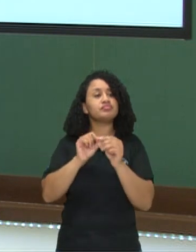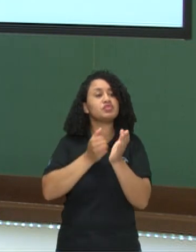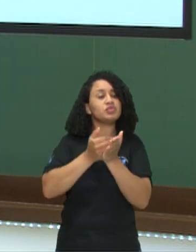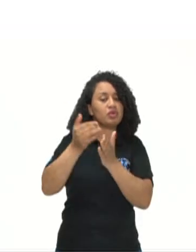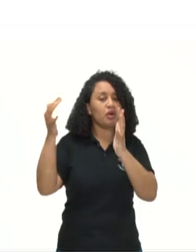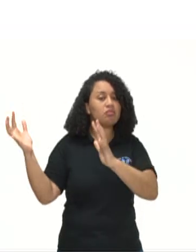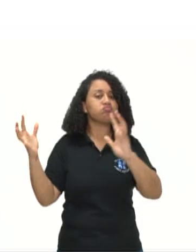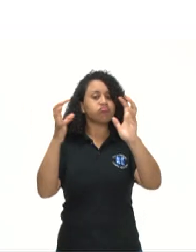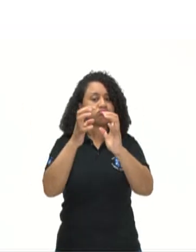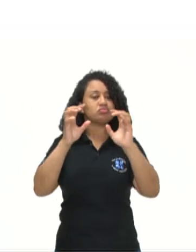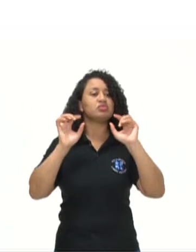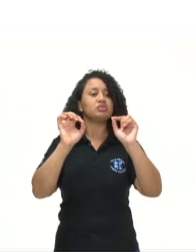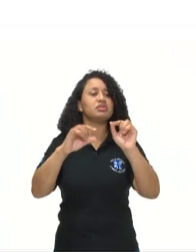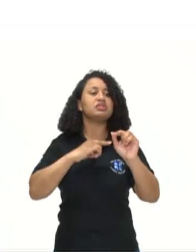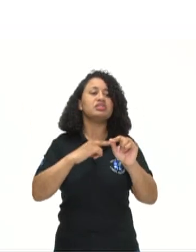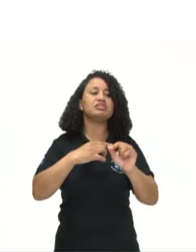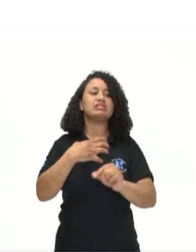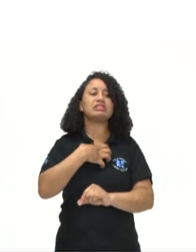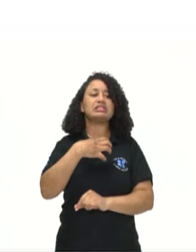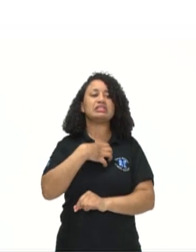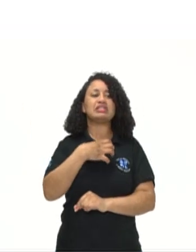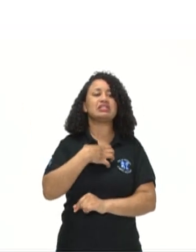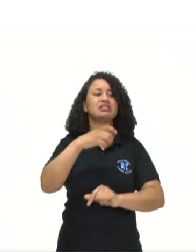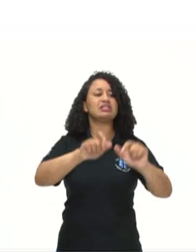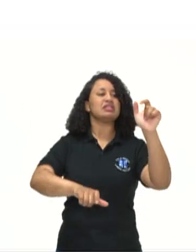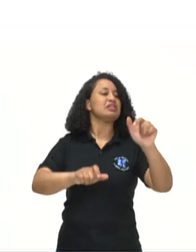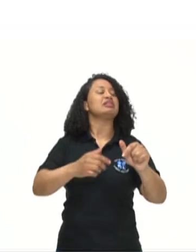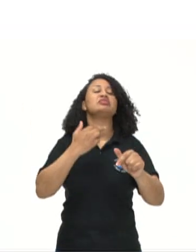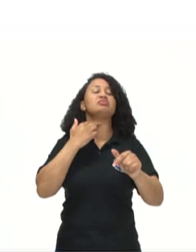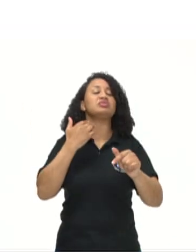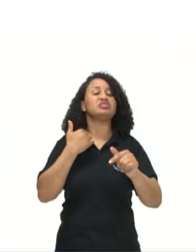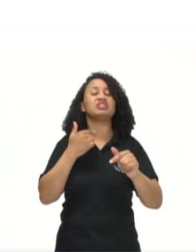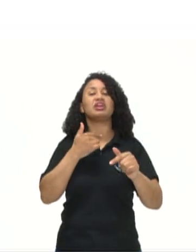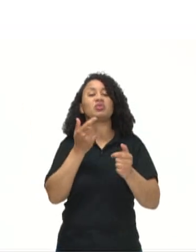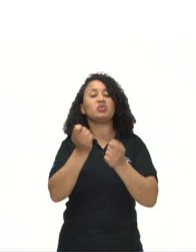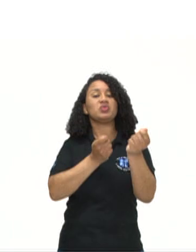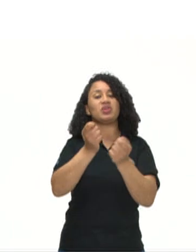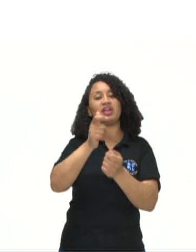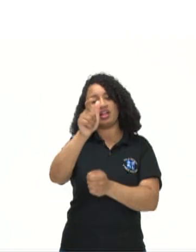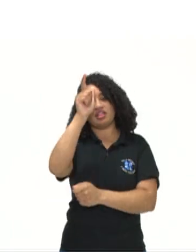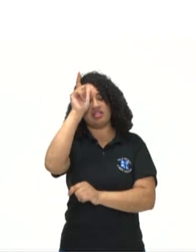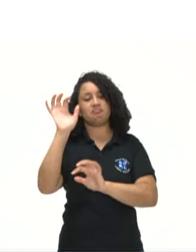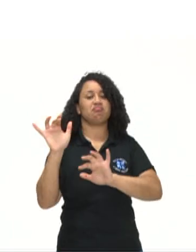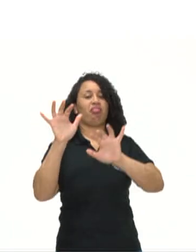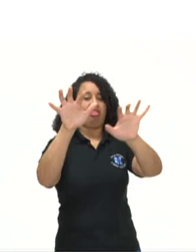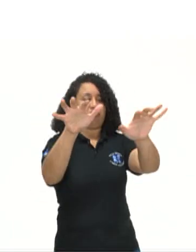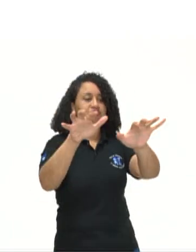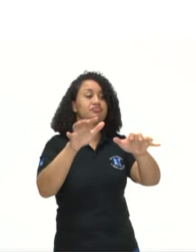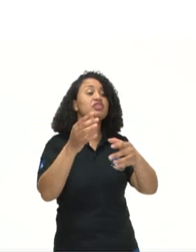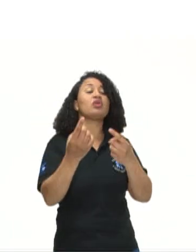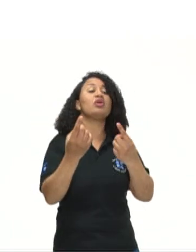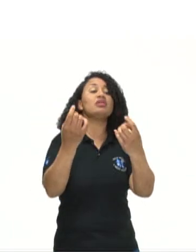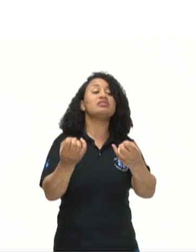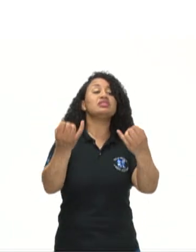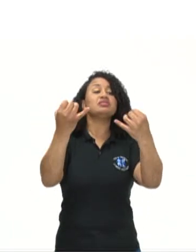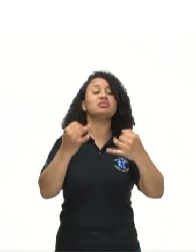conflitos, havia a sensação de que ninguém poderia conter o avanço dos alemães. Qual a explicação para essa superioridade de